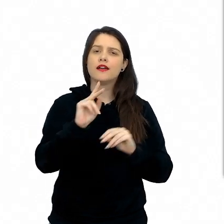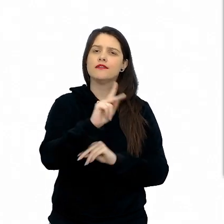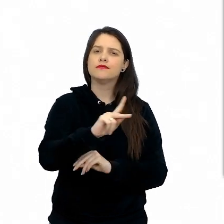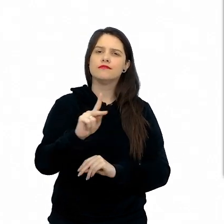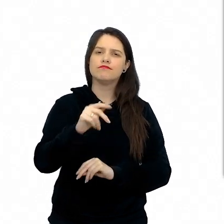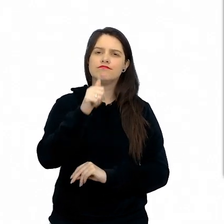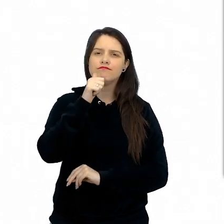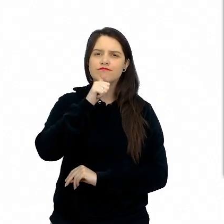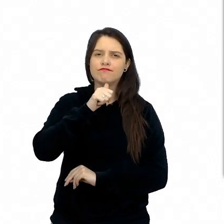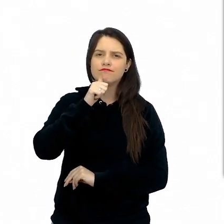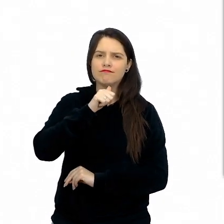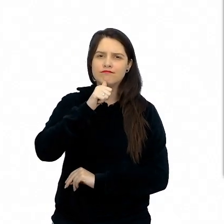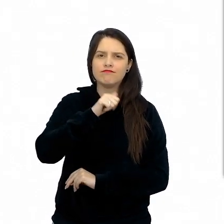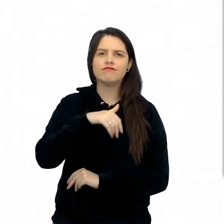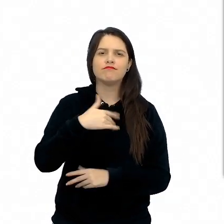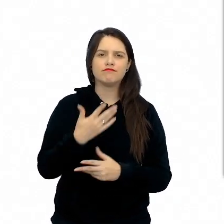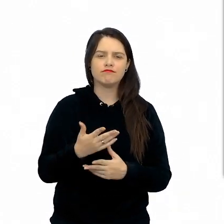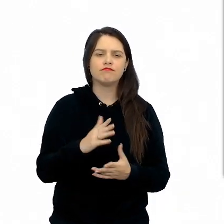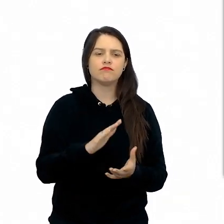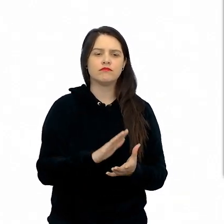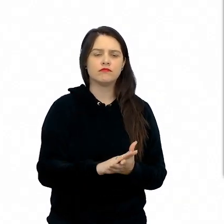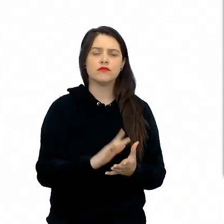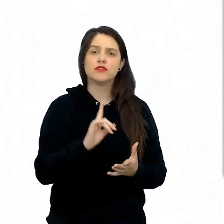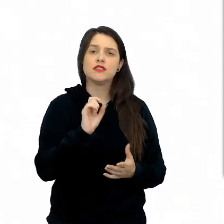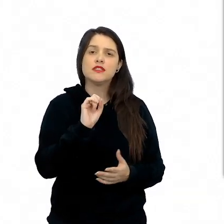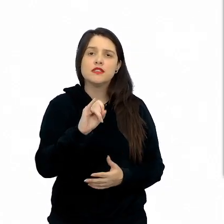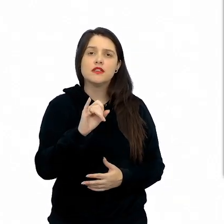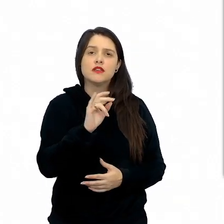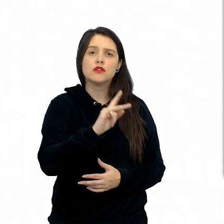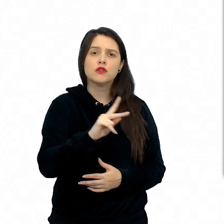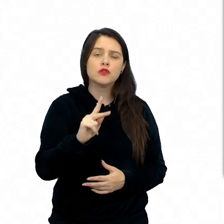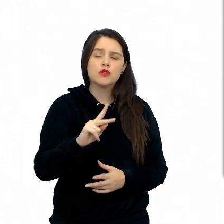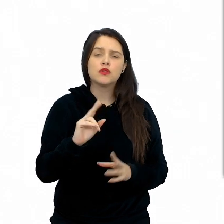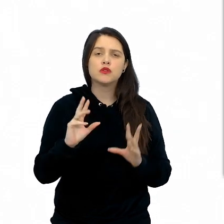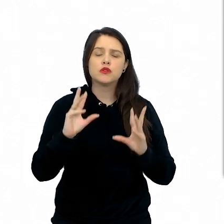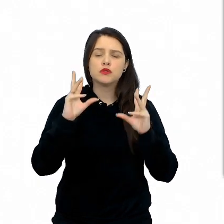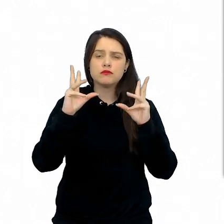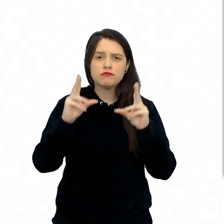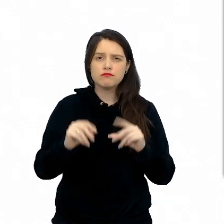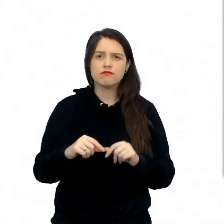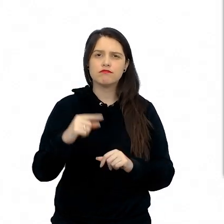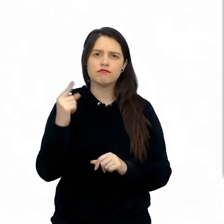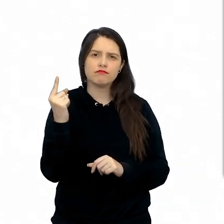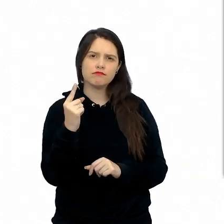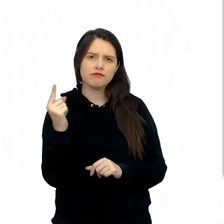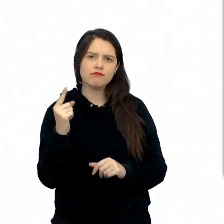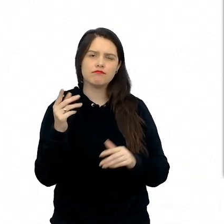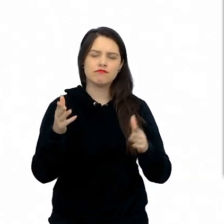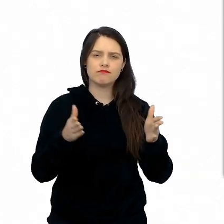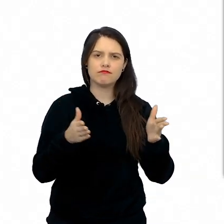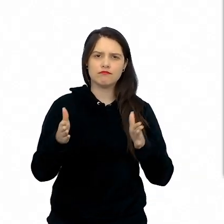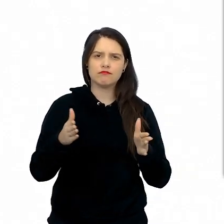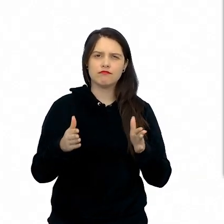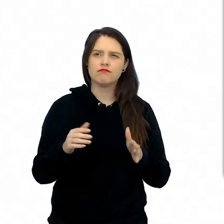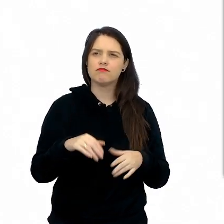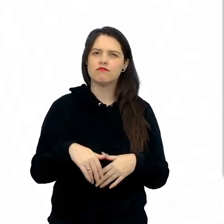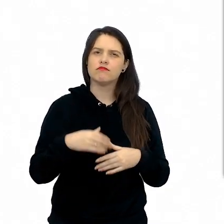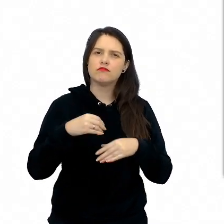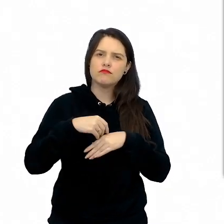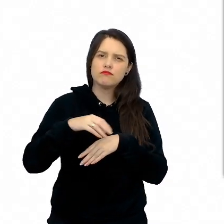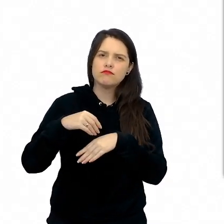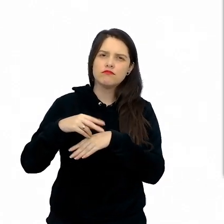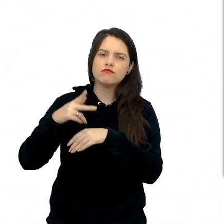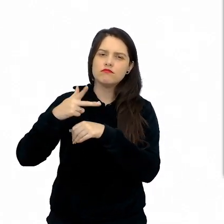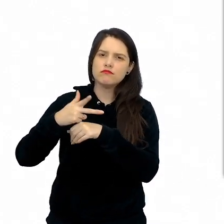professora Rosana. Os professores, de acordo com o ano e série, deverão atuar, assistir às gravações